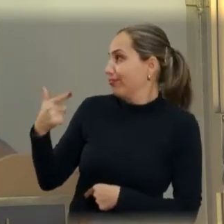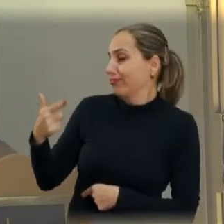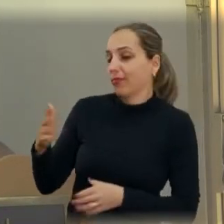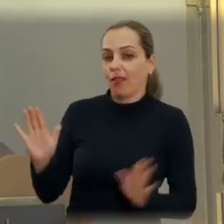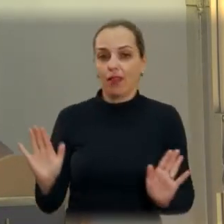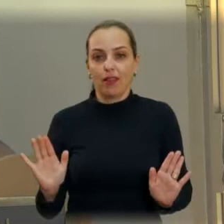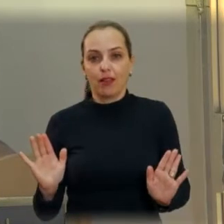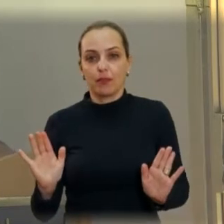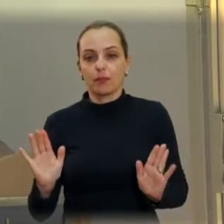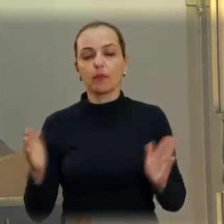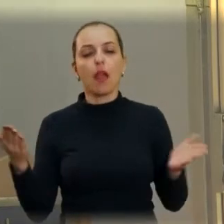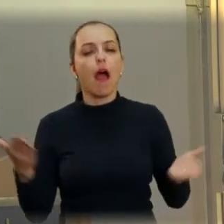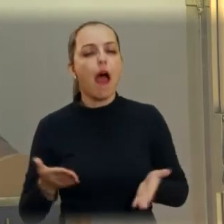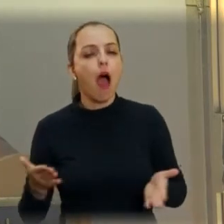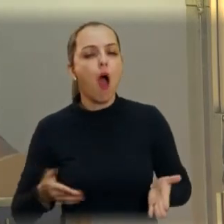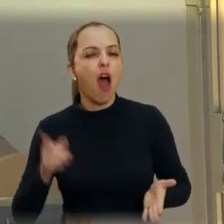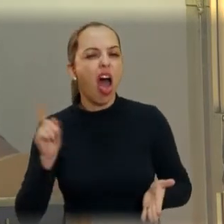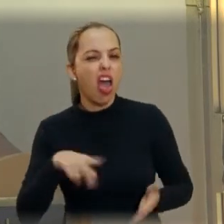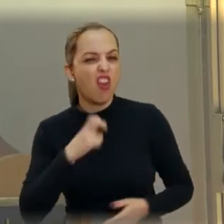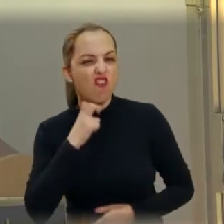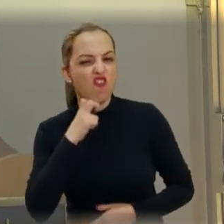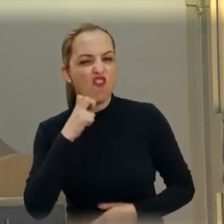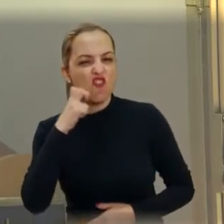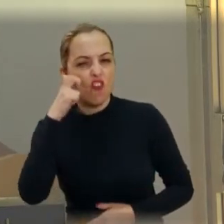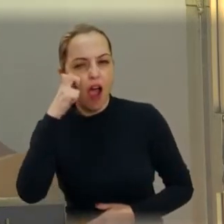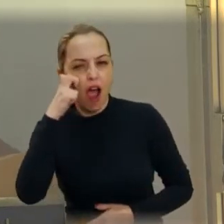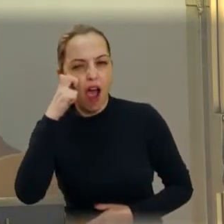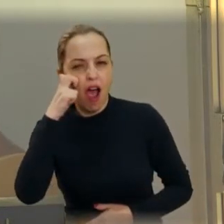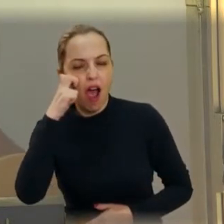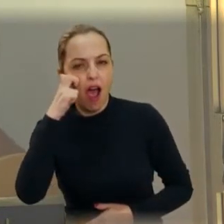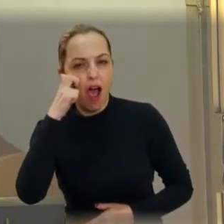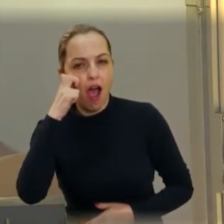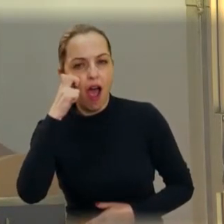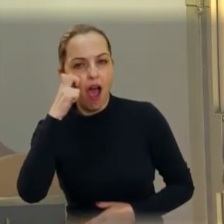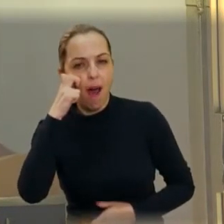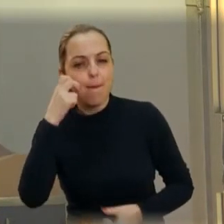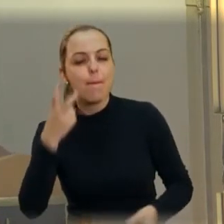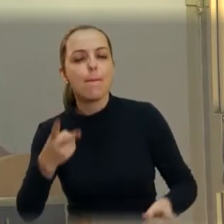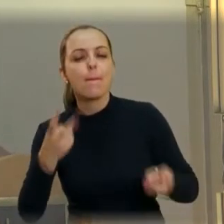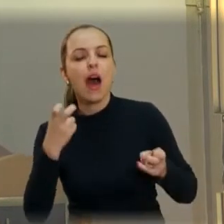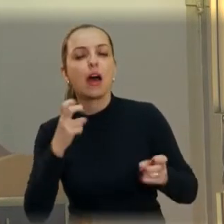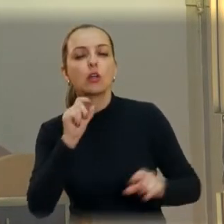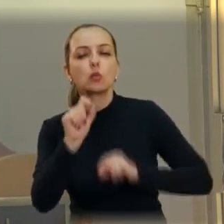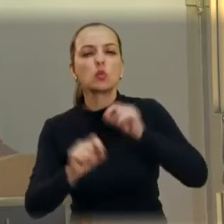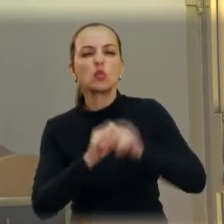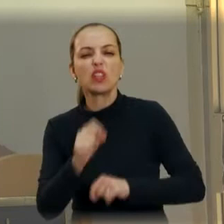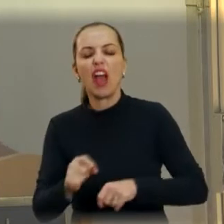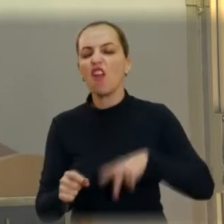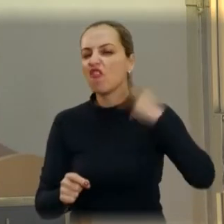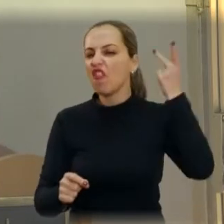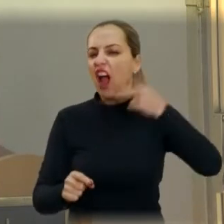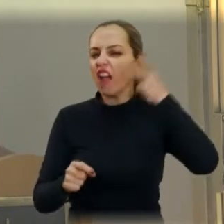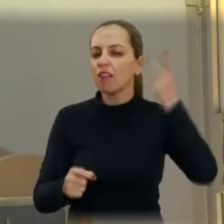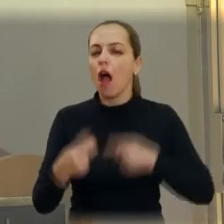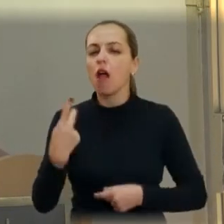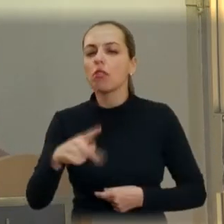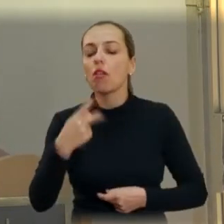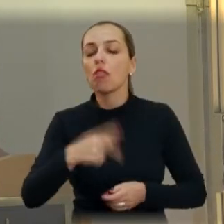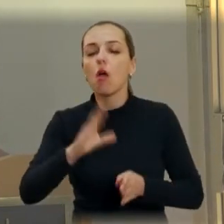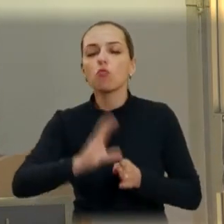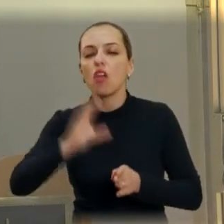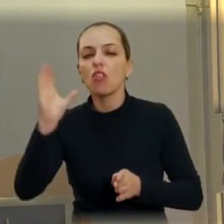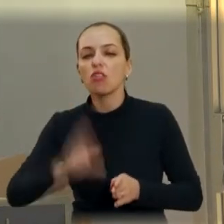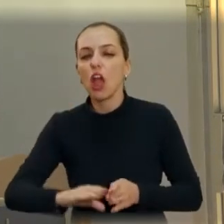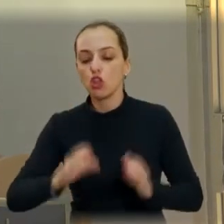Agora, é vergonhoso ver vereador desta casa agindo